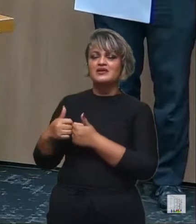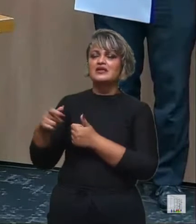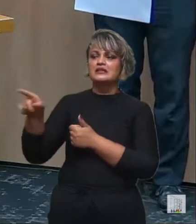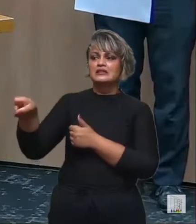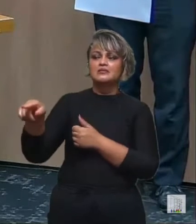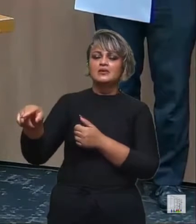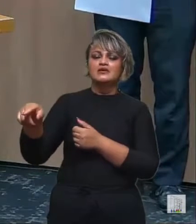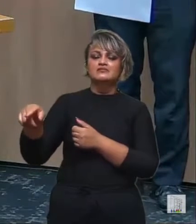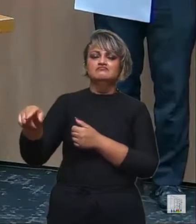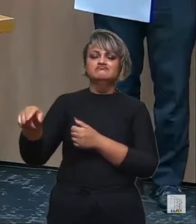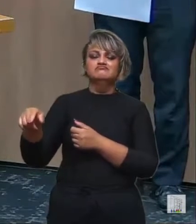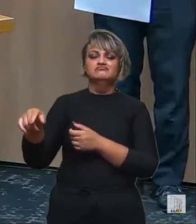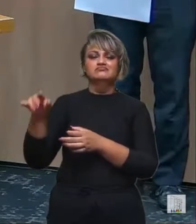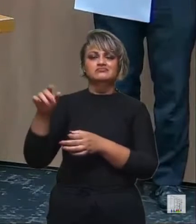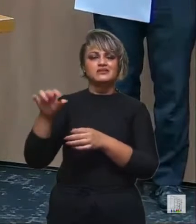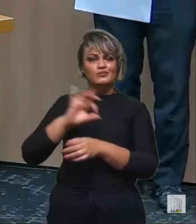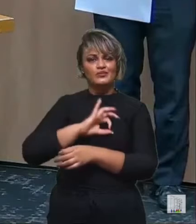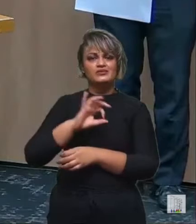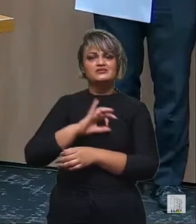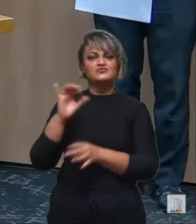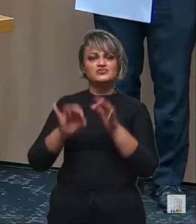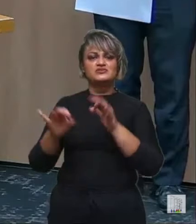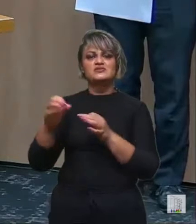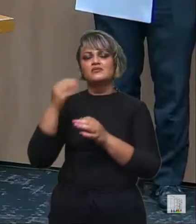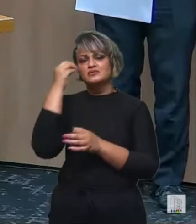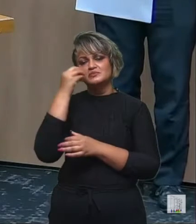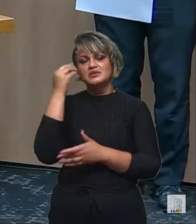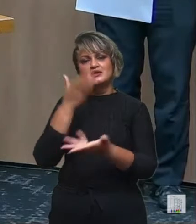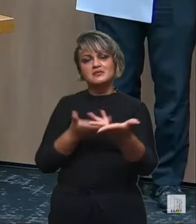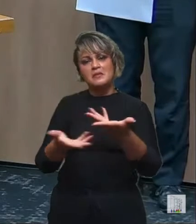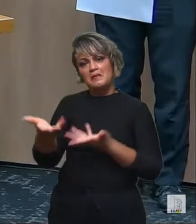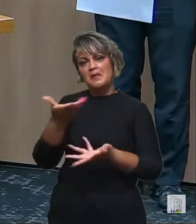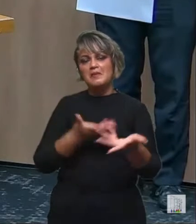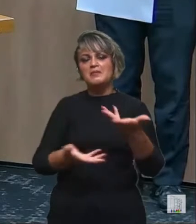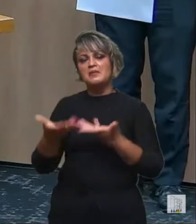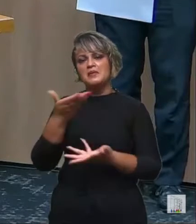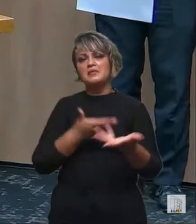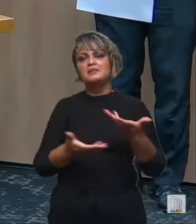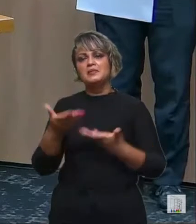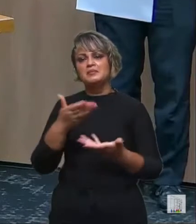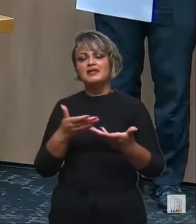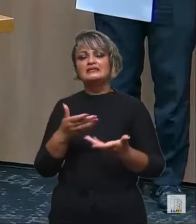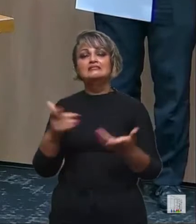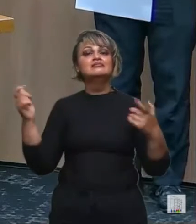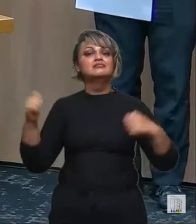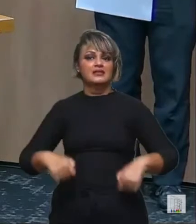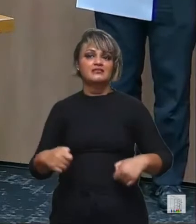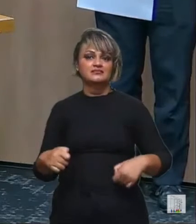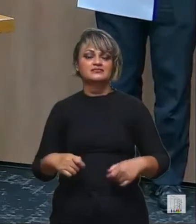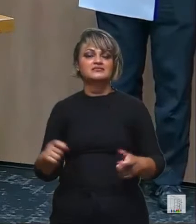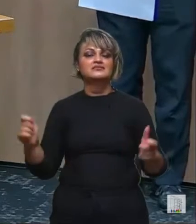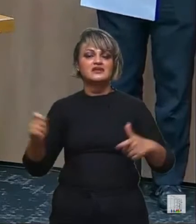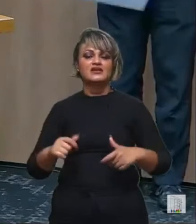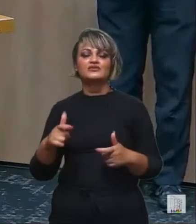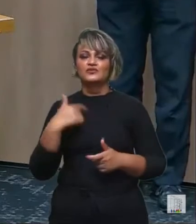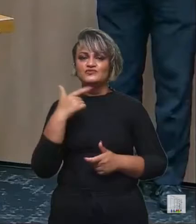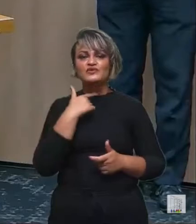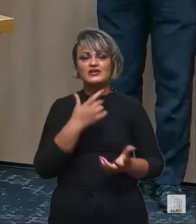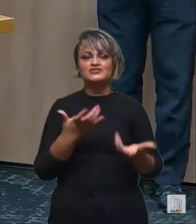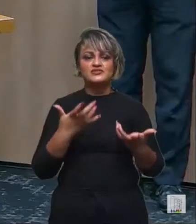Judiciária de Portugal e compartilhar essa experiência e, com isso, buscar aquilo que todos nós buscamos, que